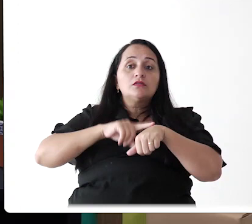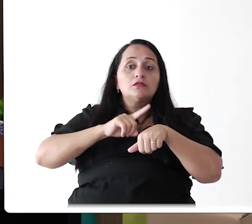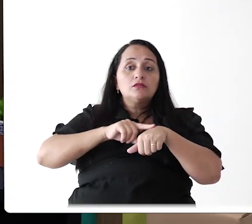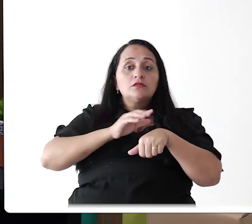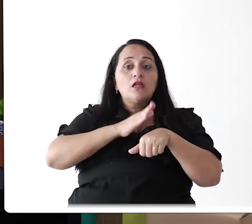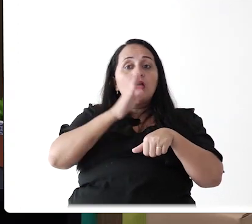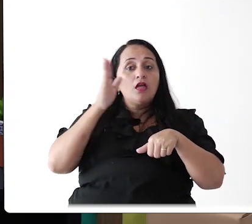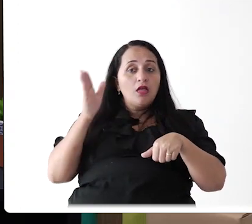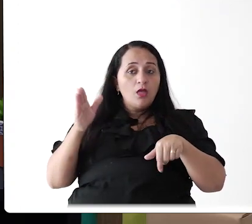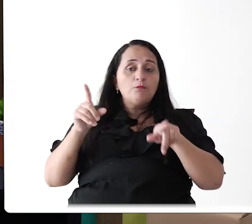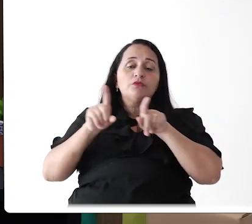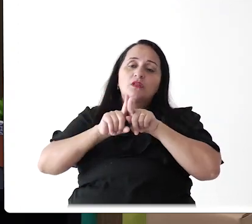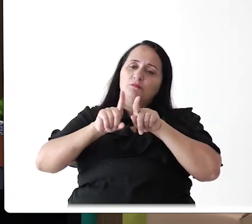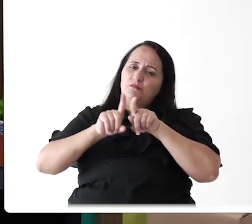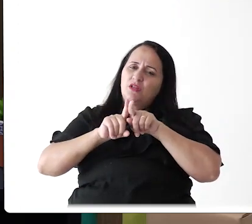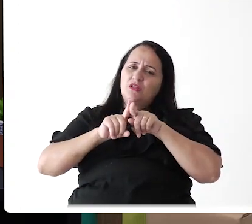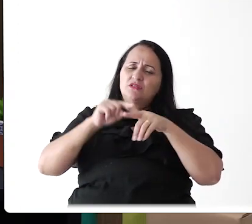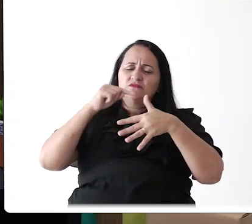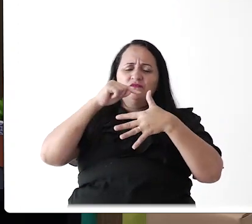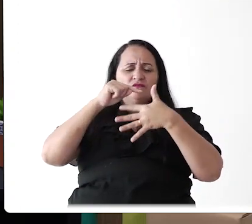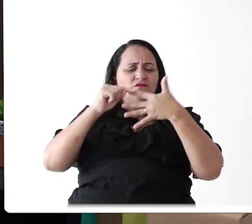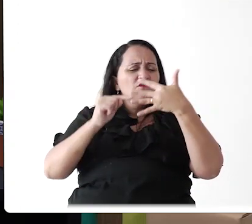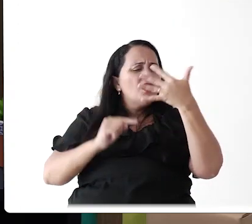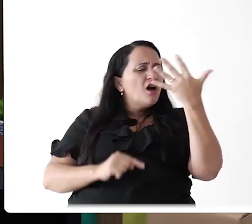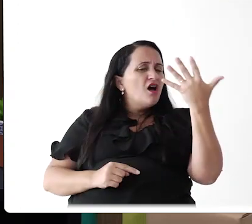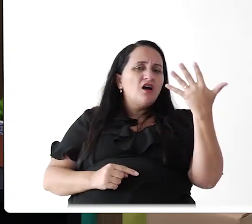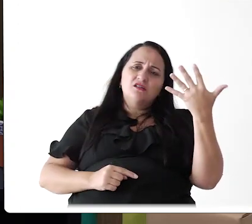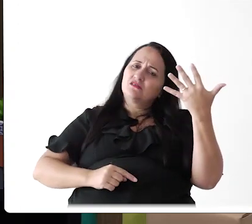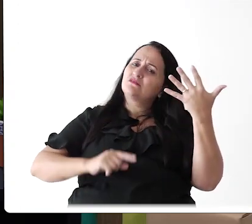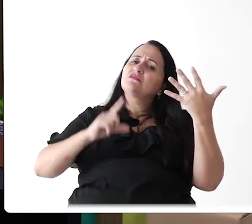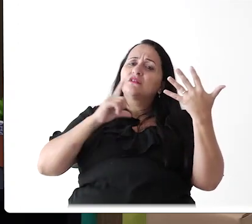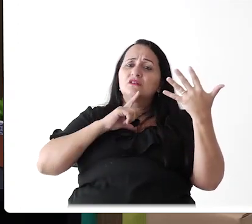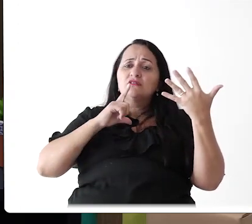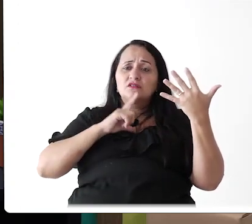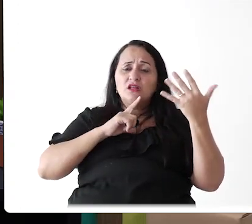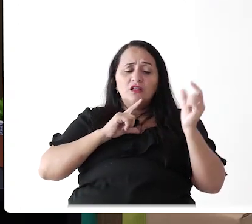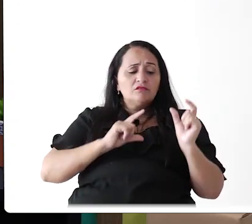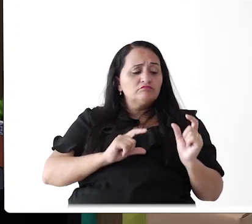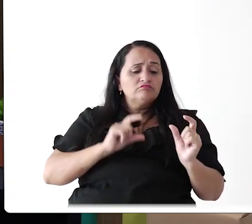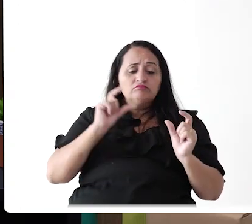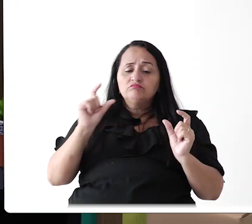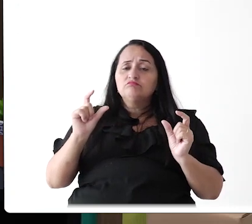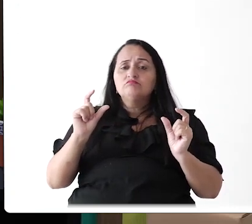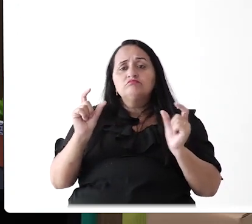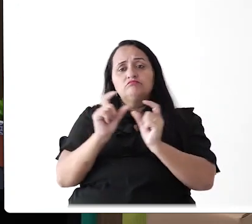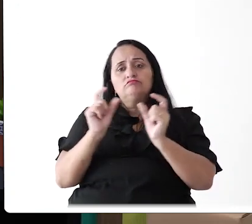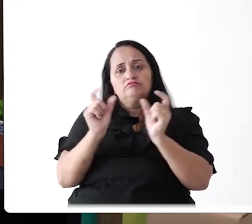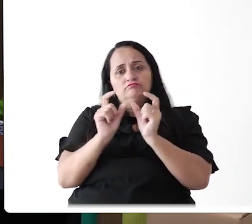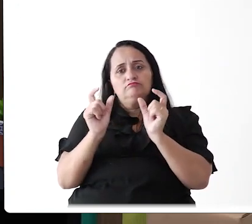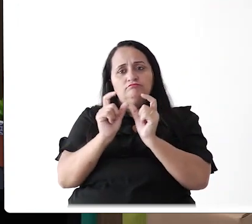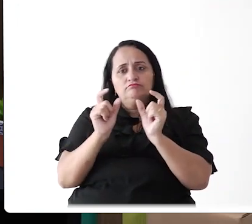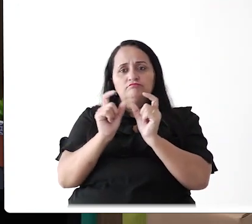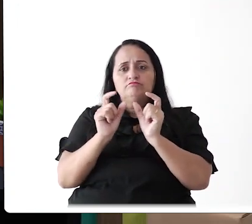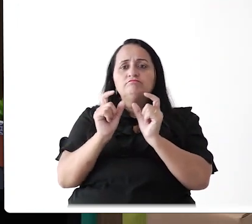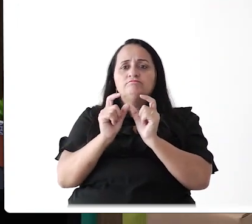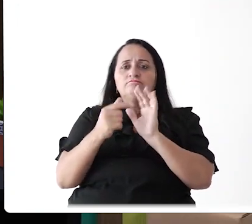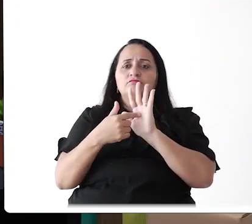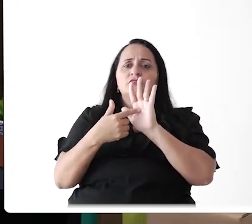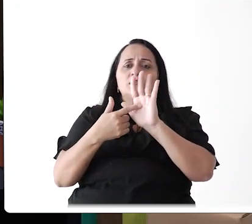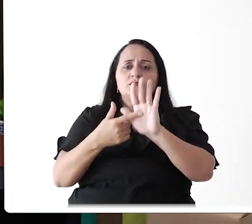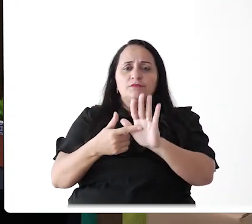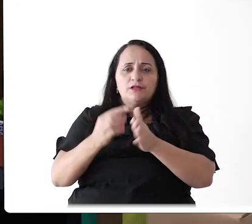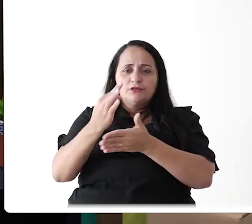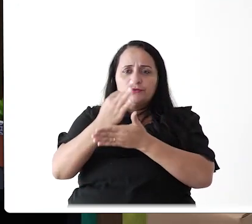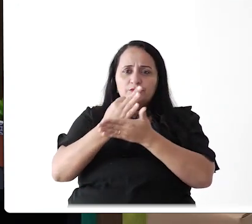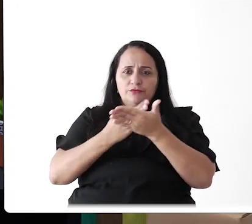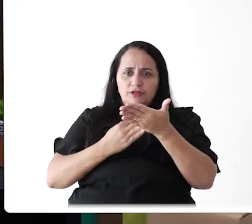temporalidade também, são infinitas relações que essas palavras, esses conectivos expressam